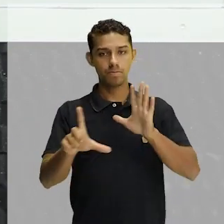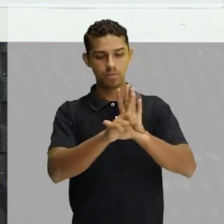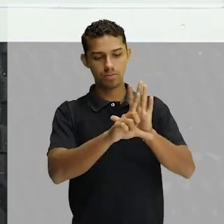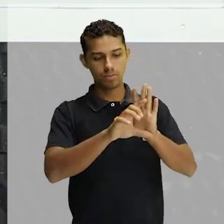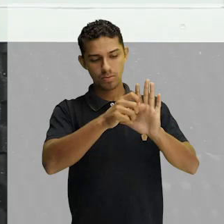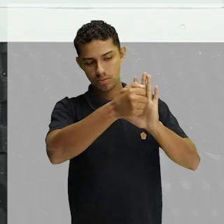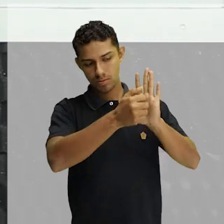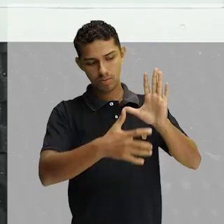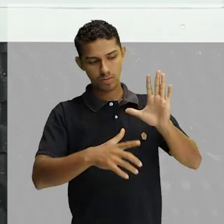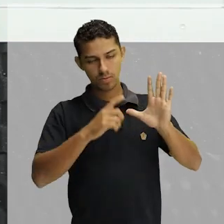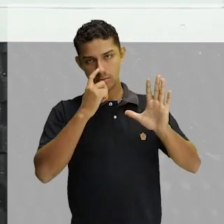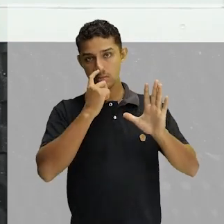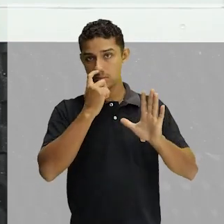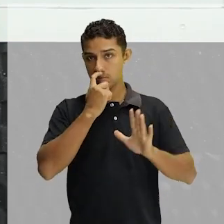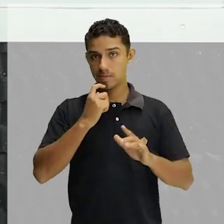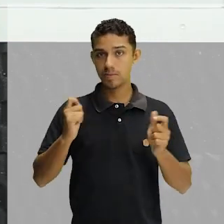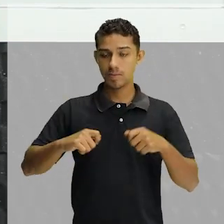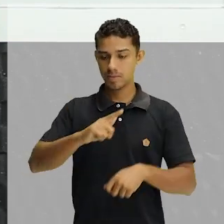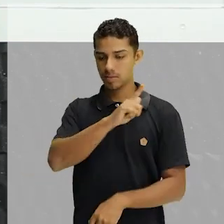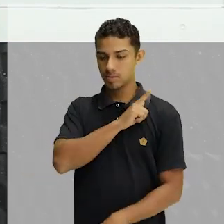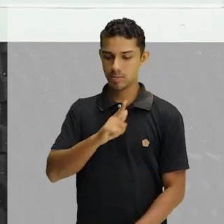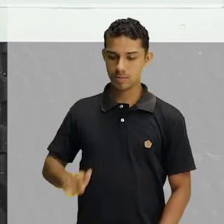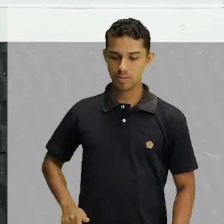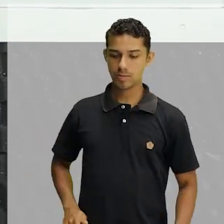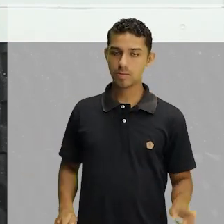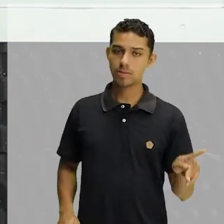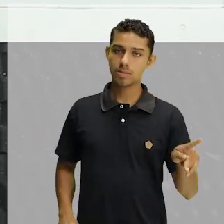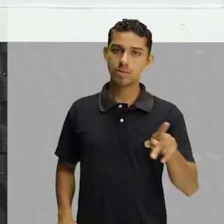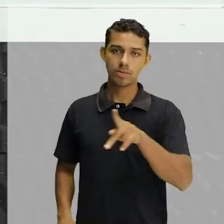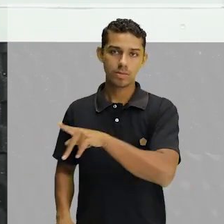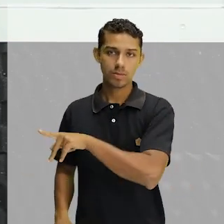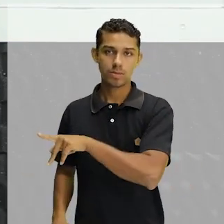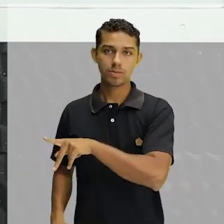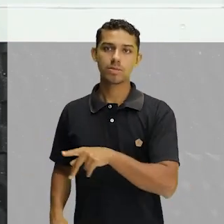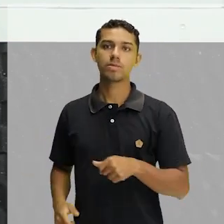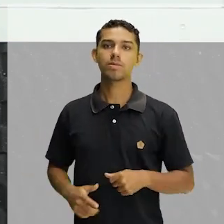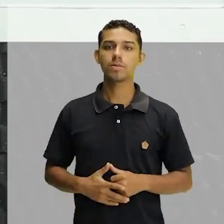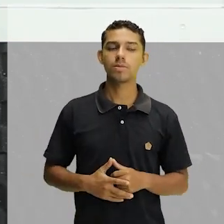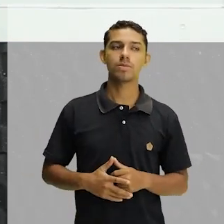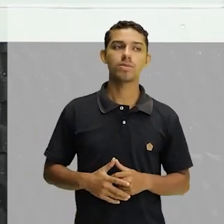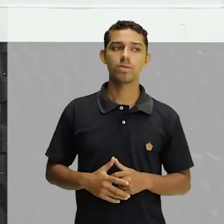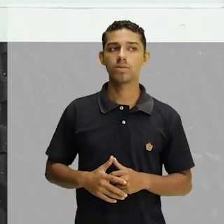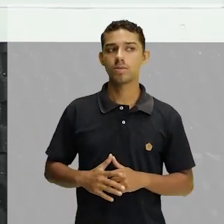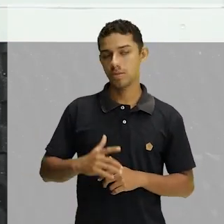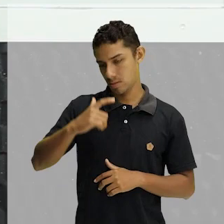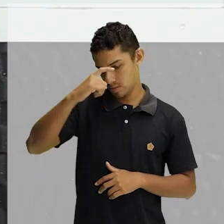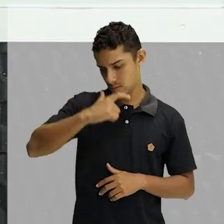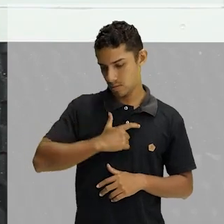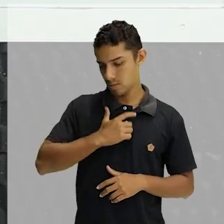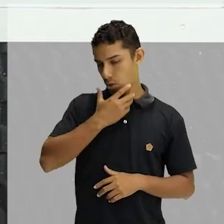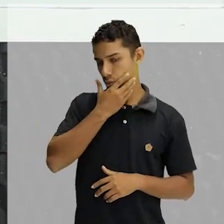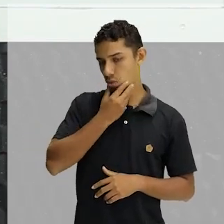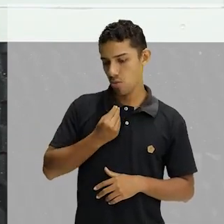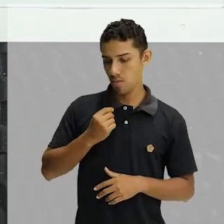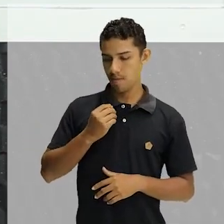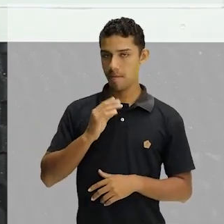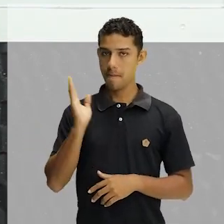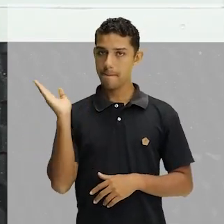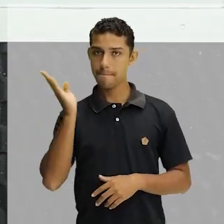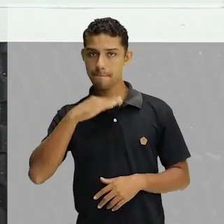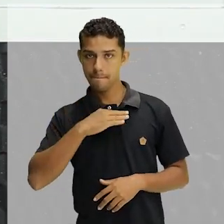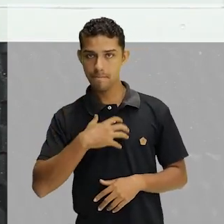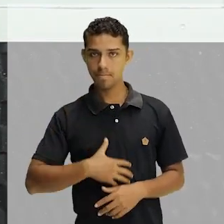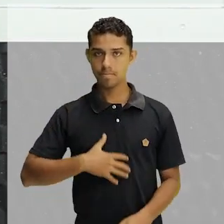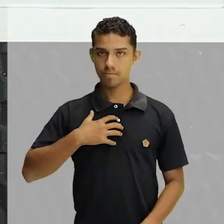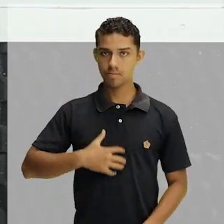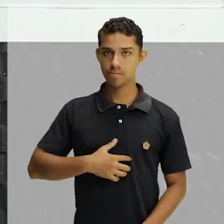lei, personificada pelo governante. O ser humano é mau nesse estado de natureza, porque ele está